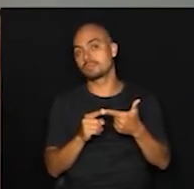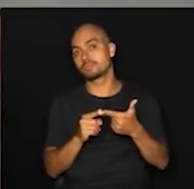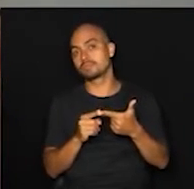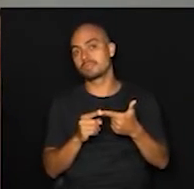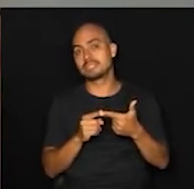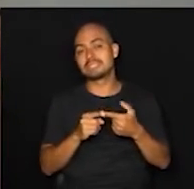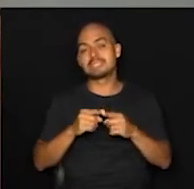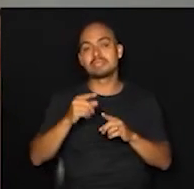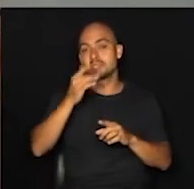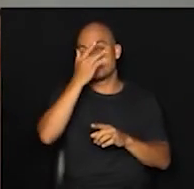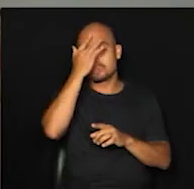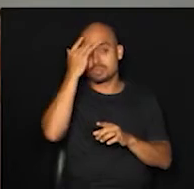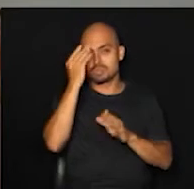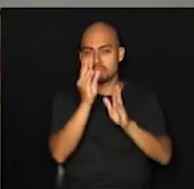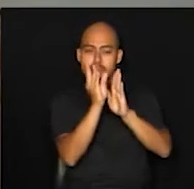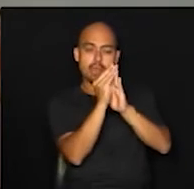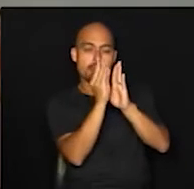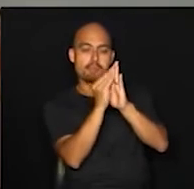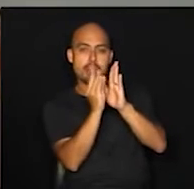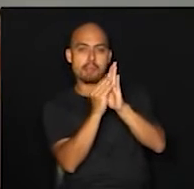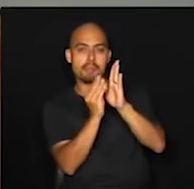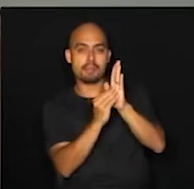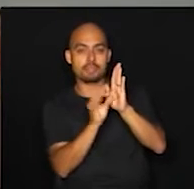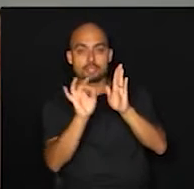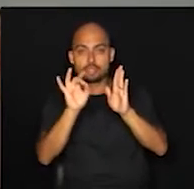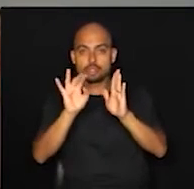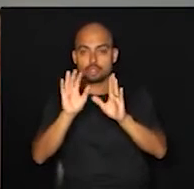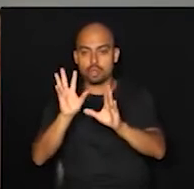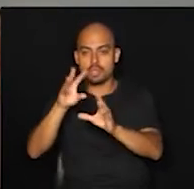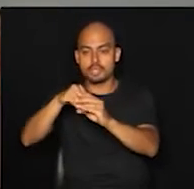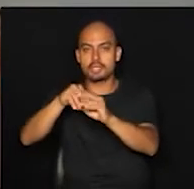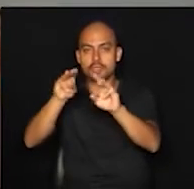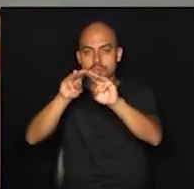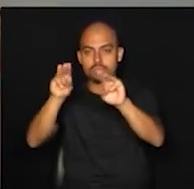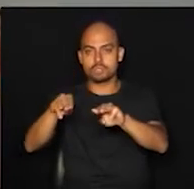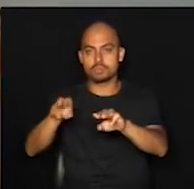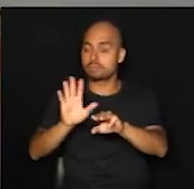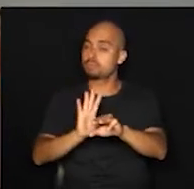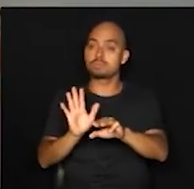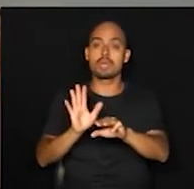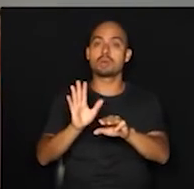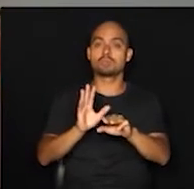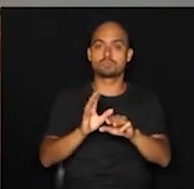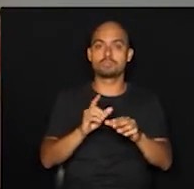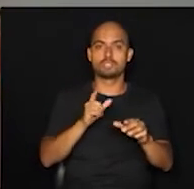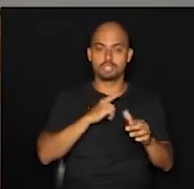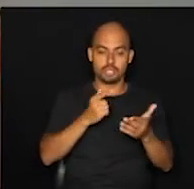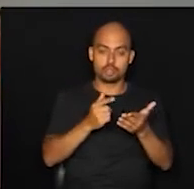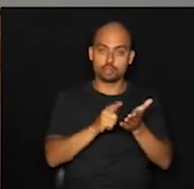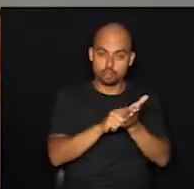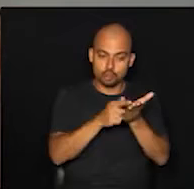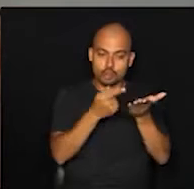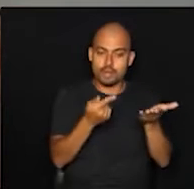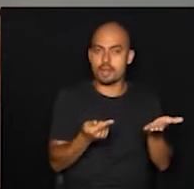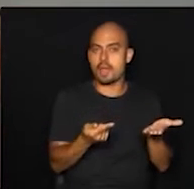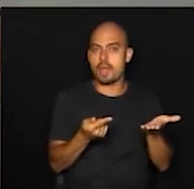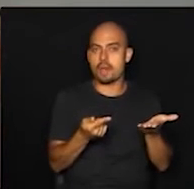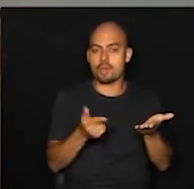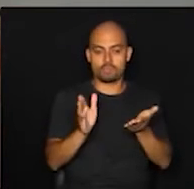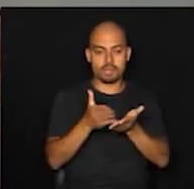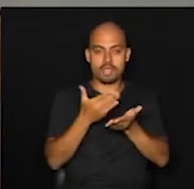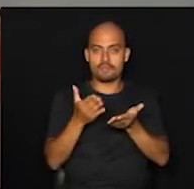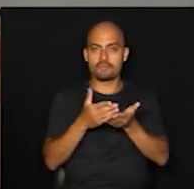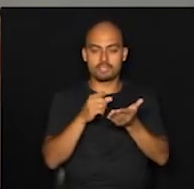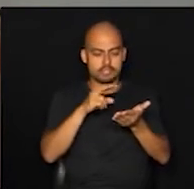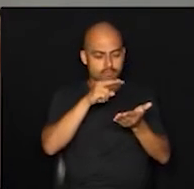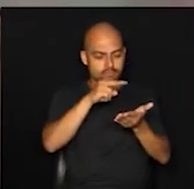estão só no Arquivo Histórico do Museu Imperial, estão em jornais e revistas de época. E antigamente você não